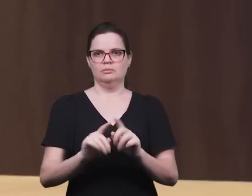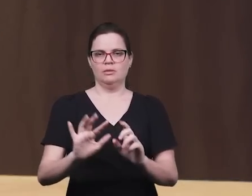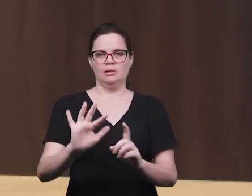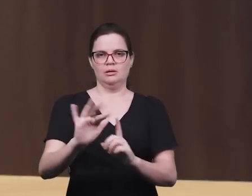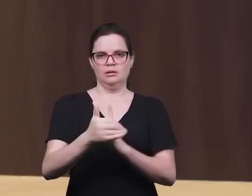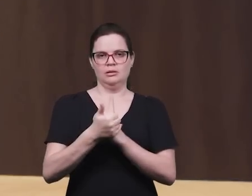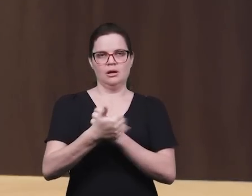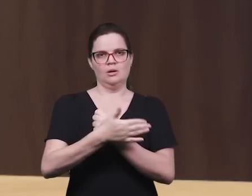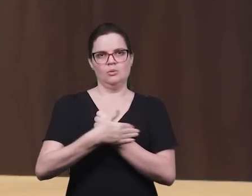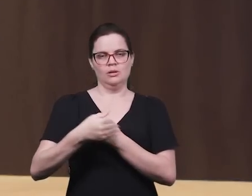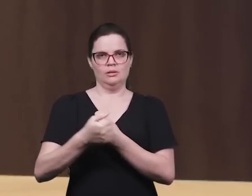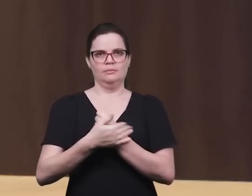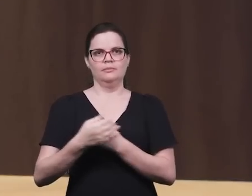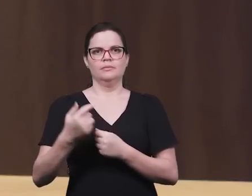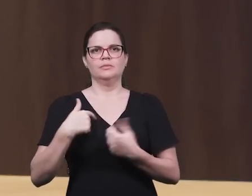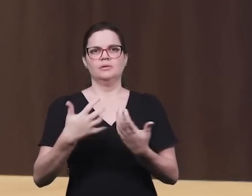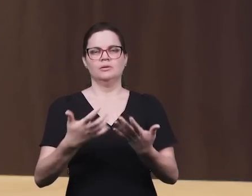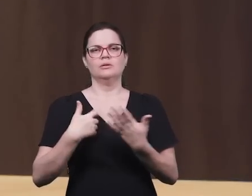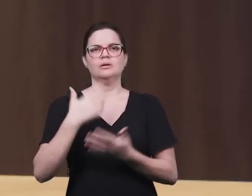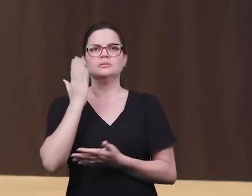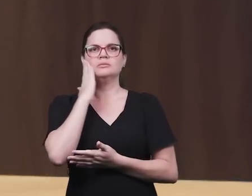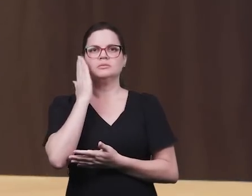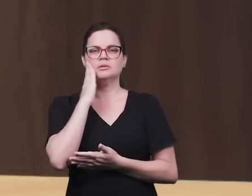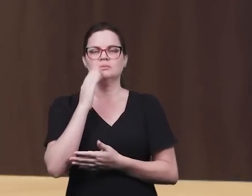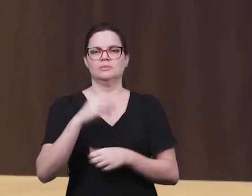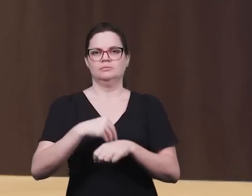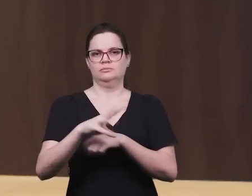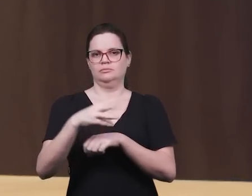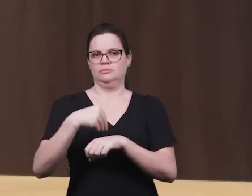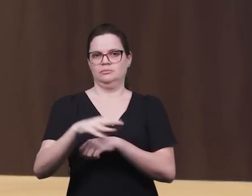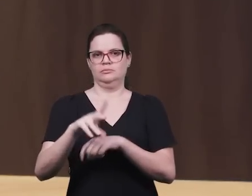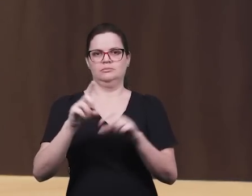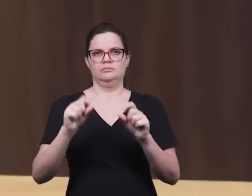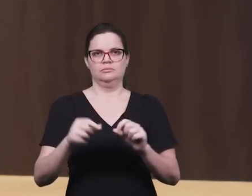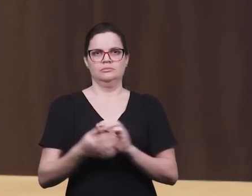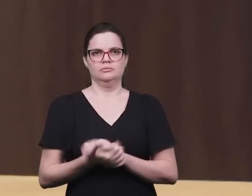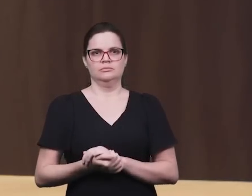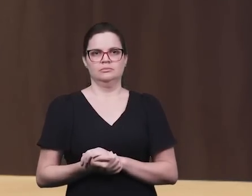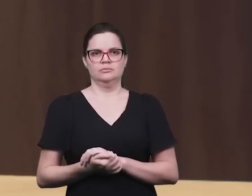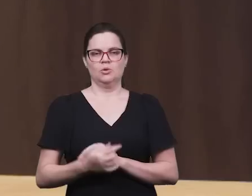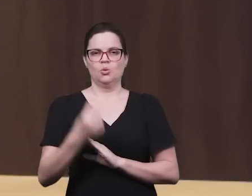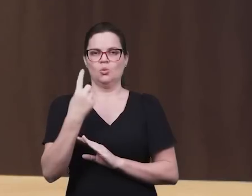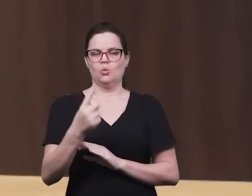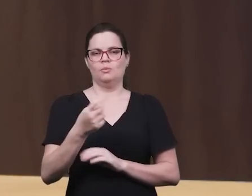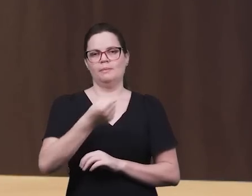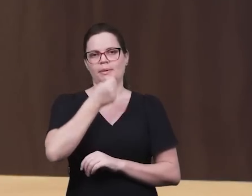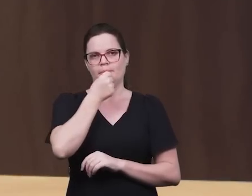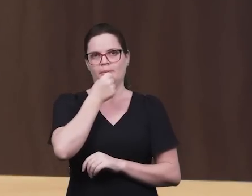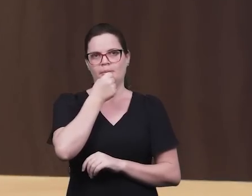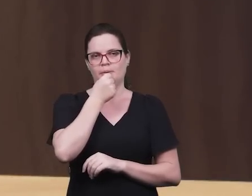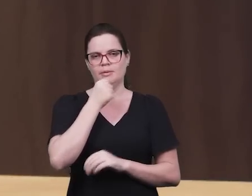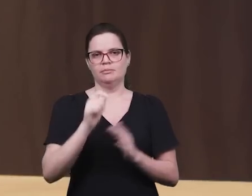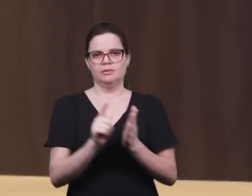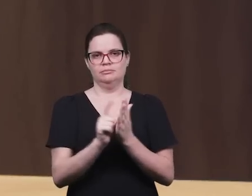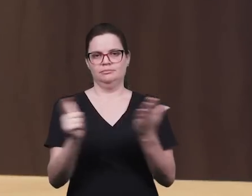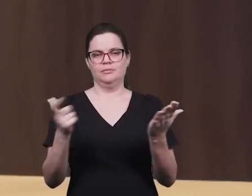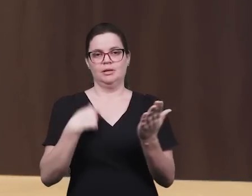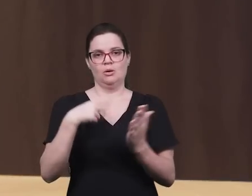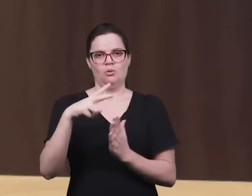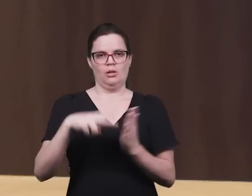em acolhimento, eu gostaria, sabe, Roberto, de mencionar uma reportagem que